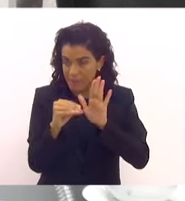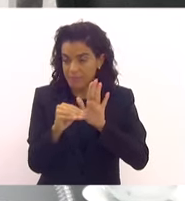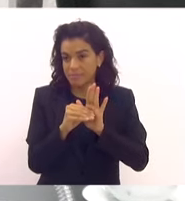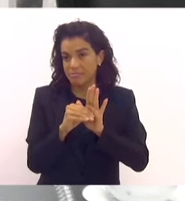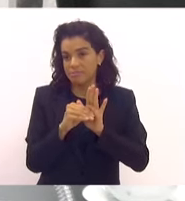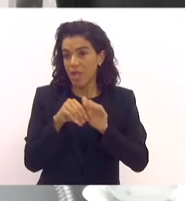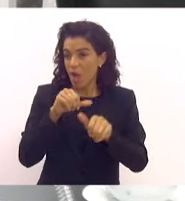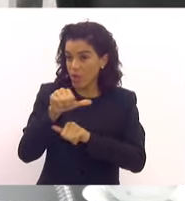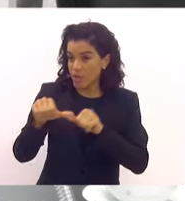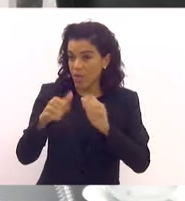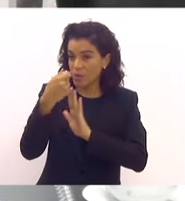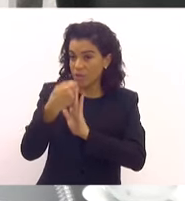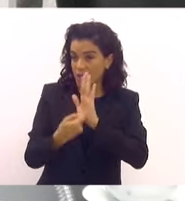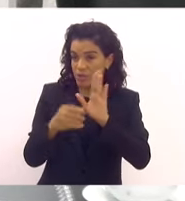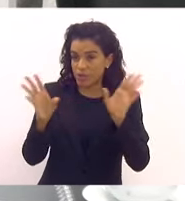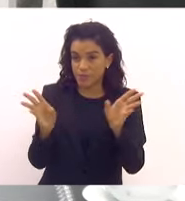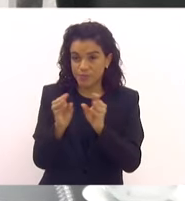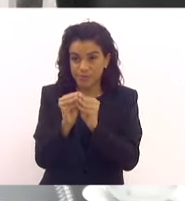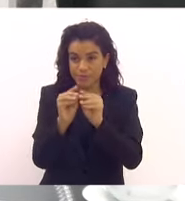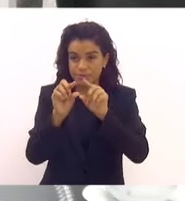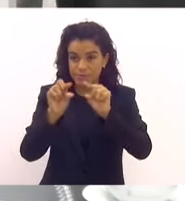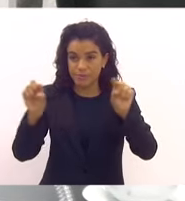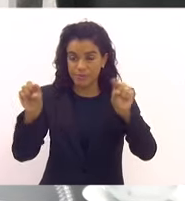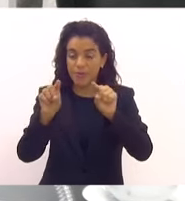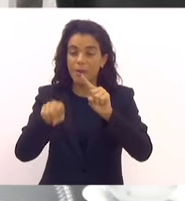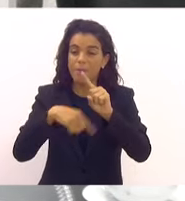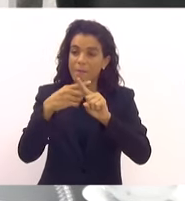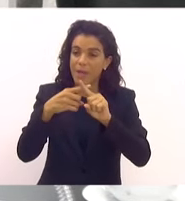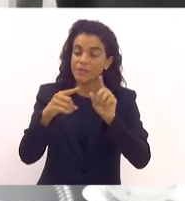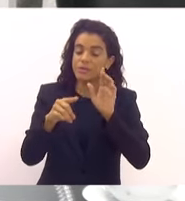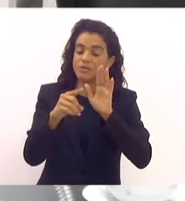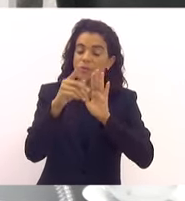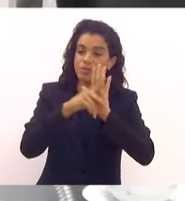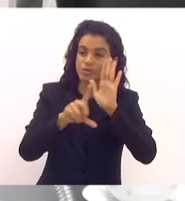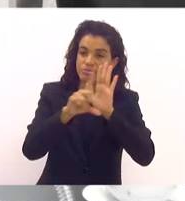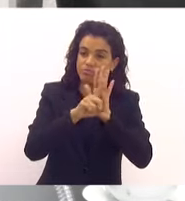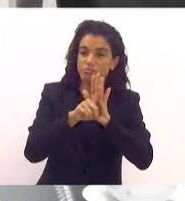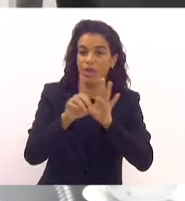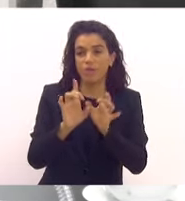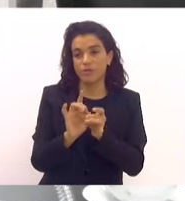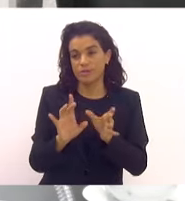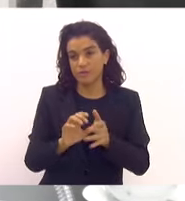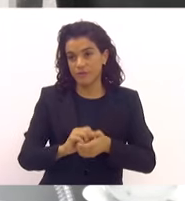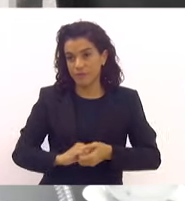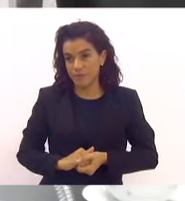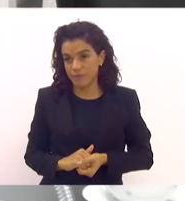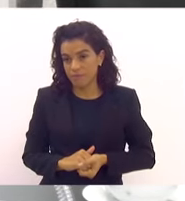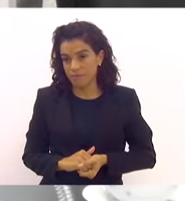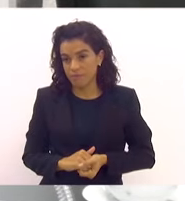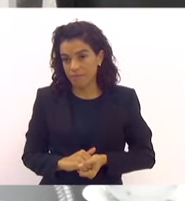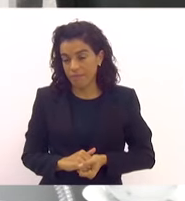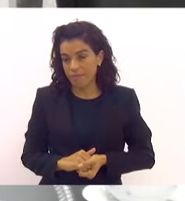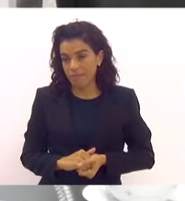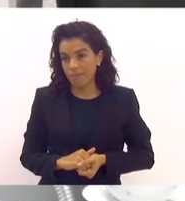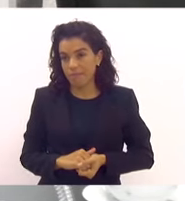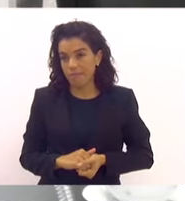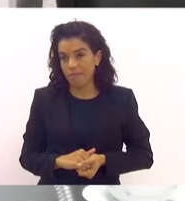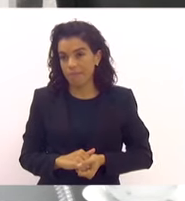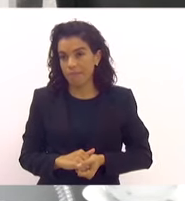altera a emenda e as demais tornam o projeto autorizativo. Então, nesse